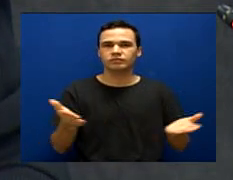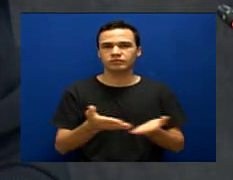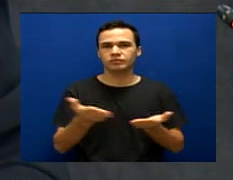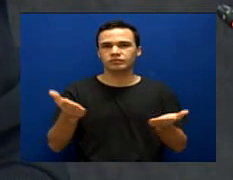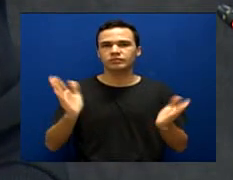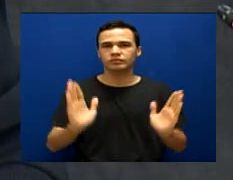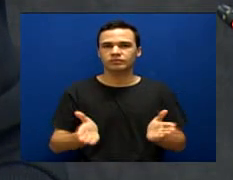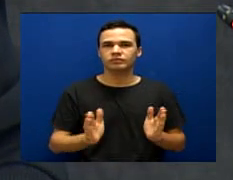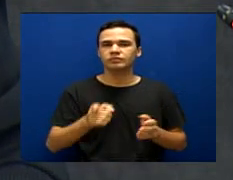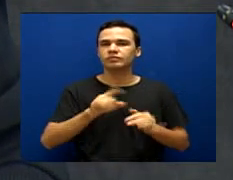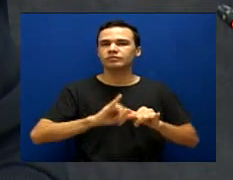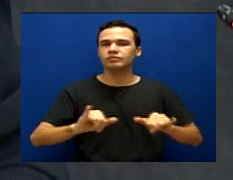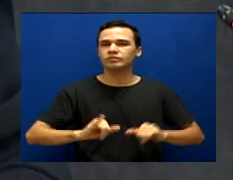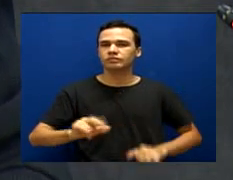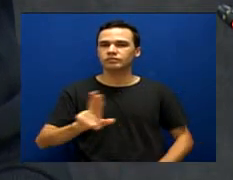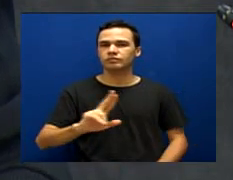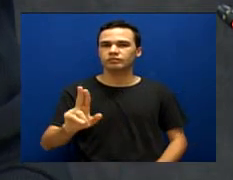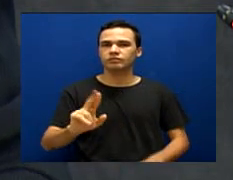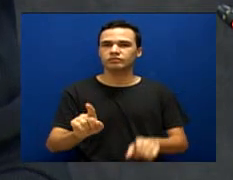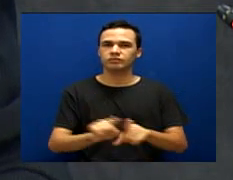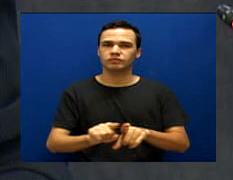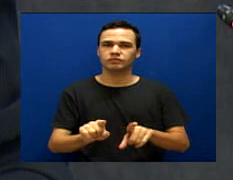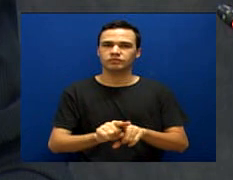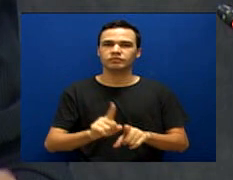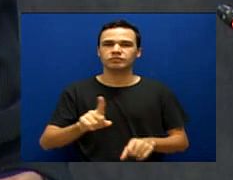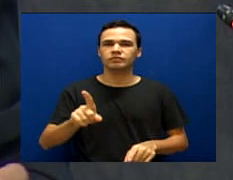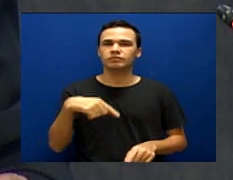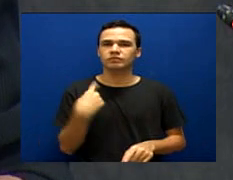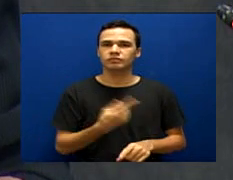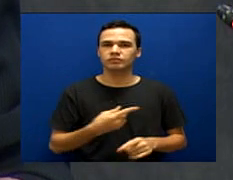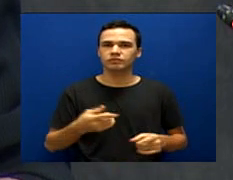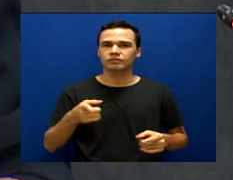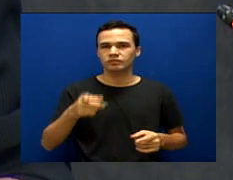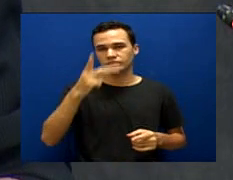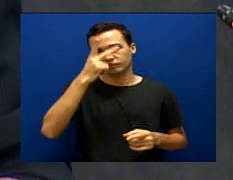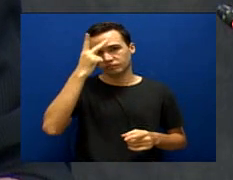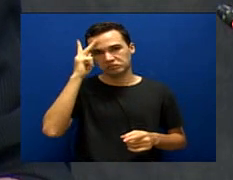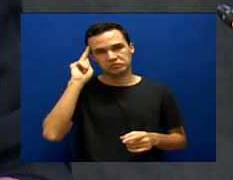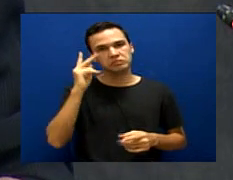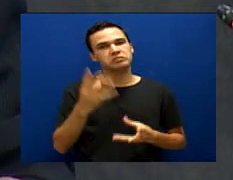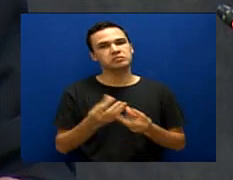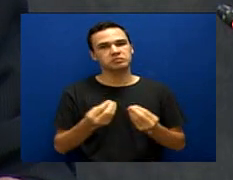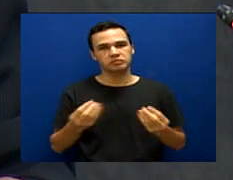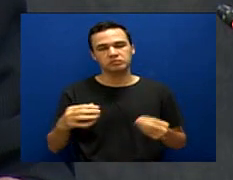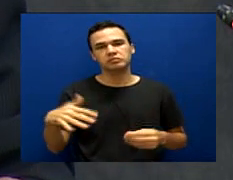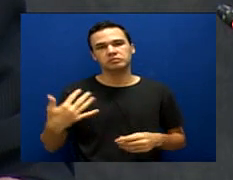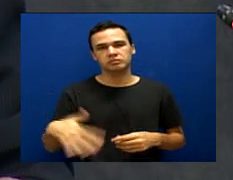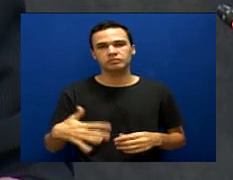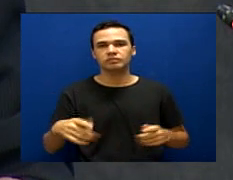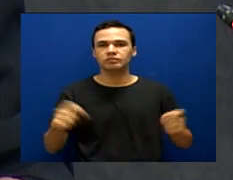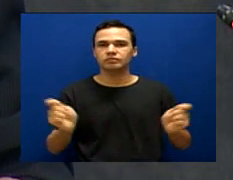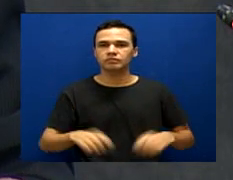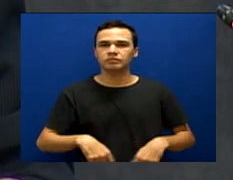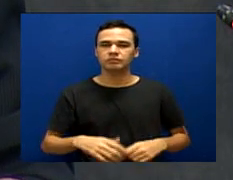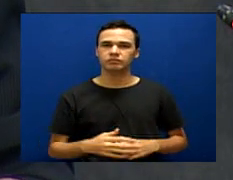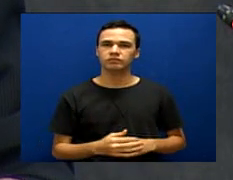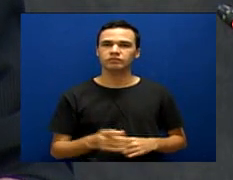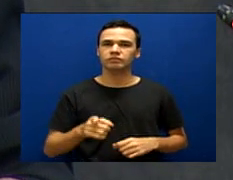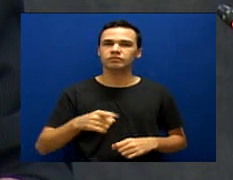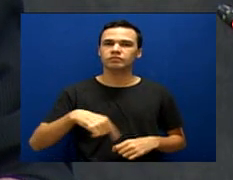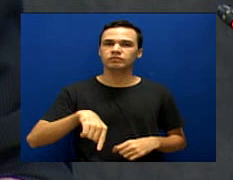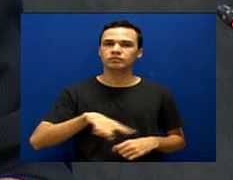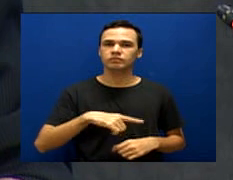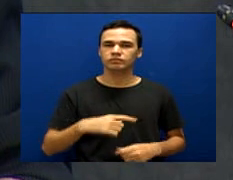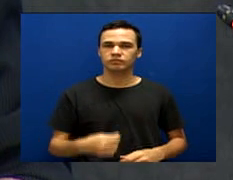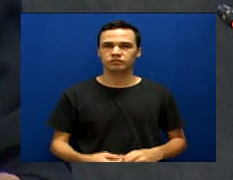pelo nosso cerimonial. E nós estamos com uma quantidade até razoável de pessoas que daria talvez para, na